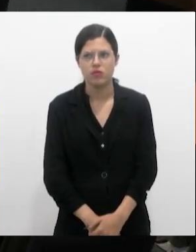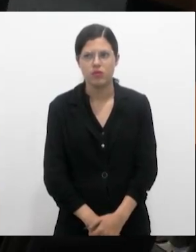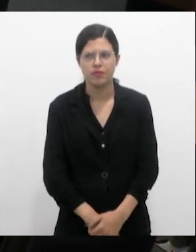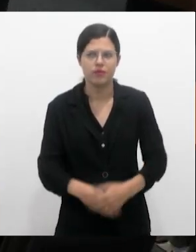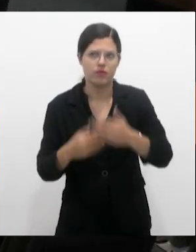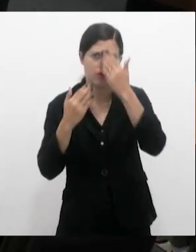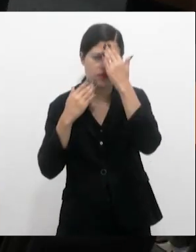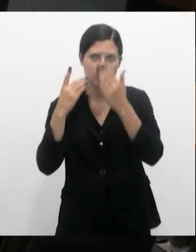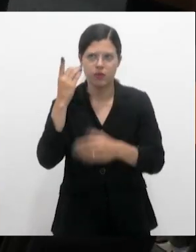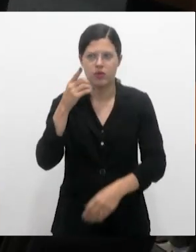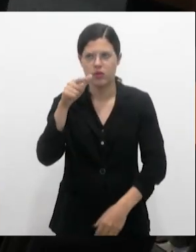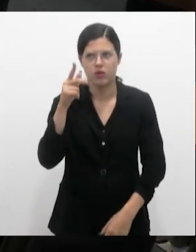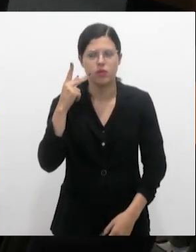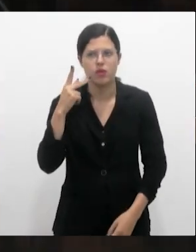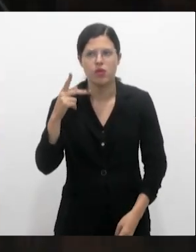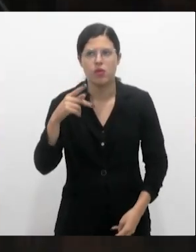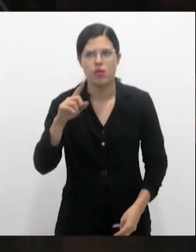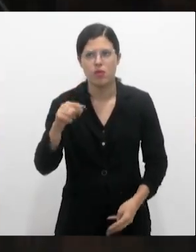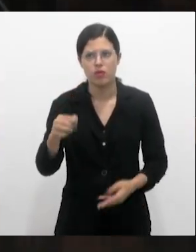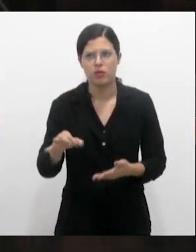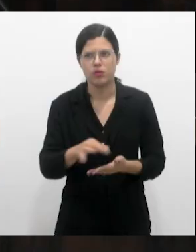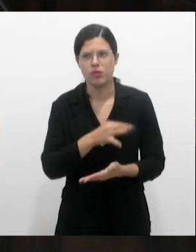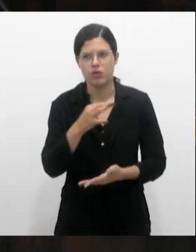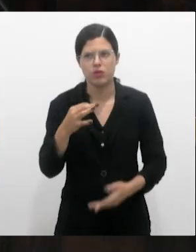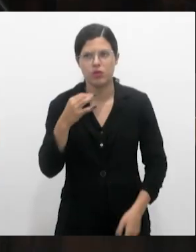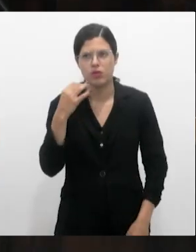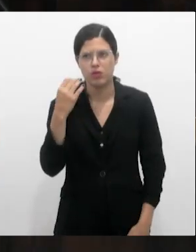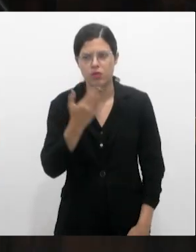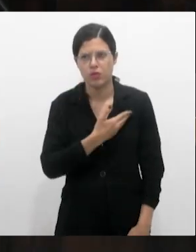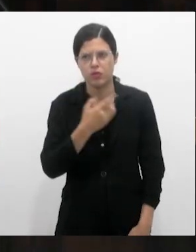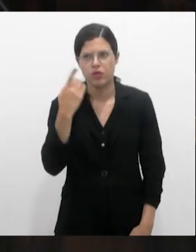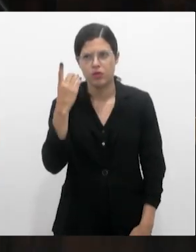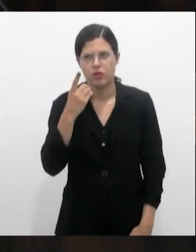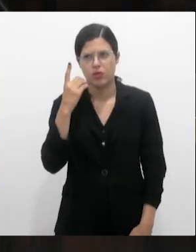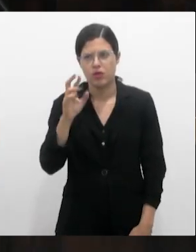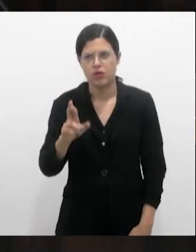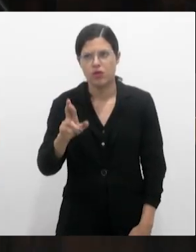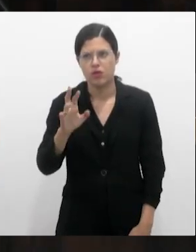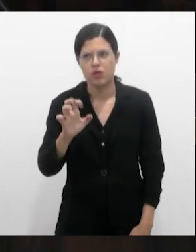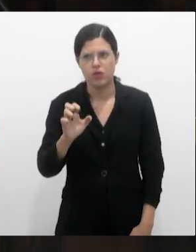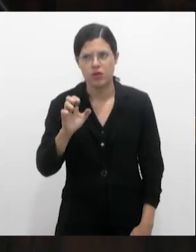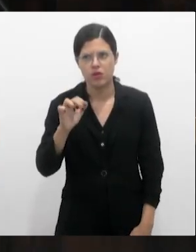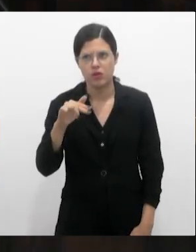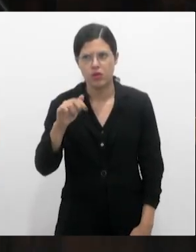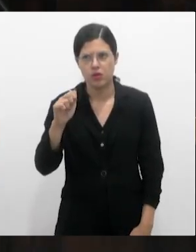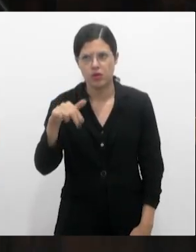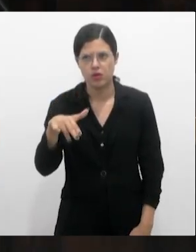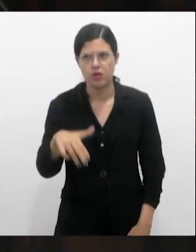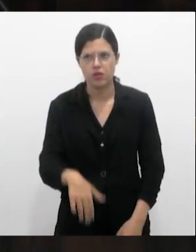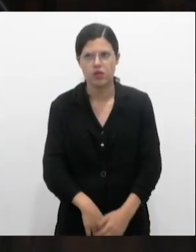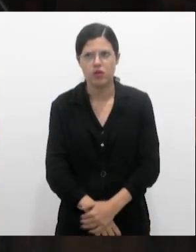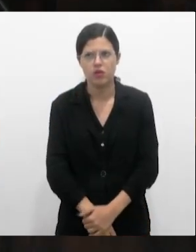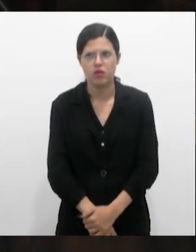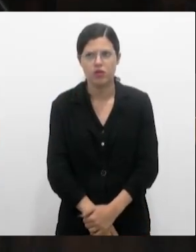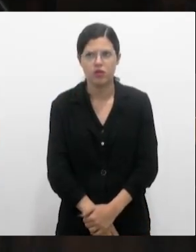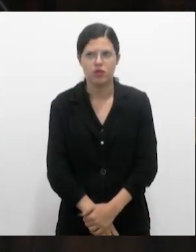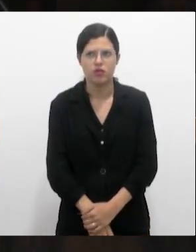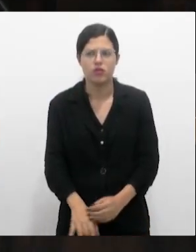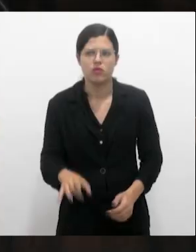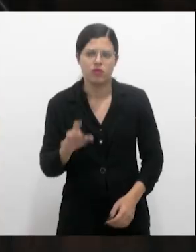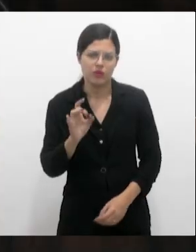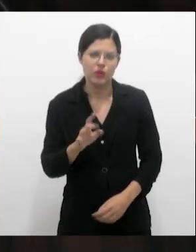Obrigado, deputado Luiz Paulo. Próximo orador inscrito, nosso amigo deputado Renan Jordi. Só deixa um tempinho para mim, por favor,